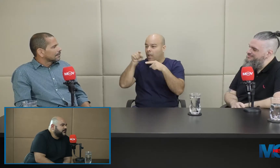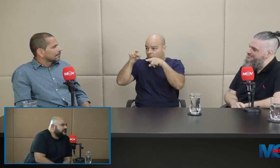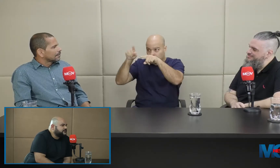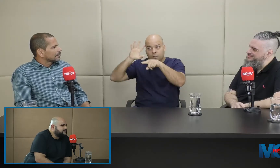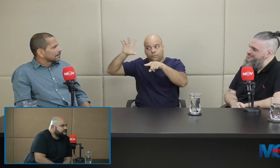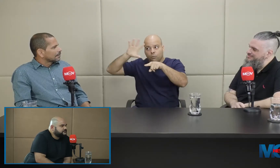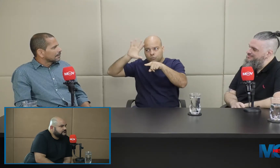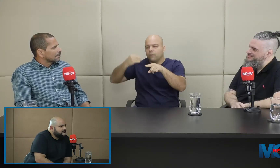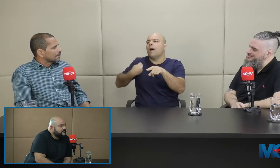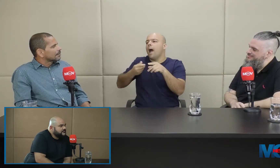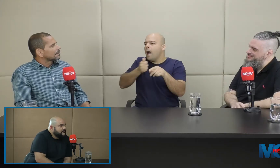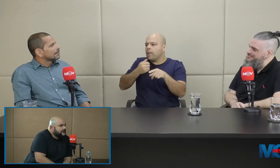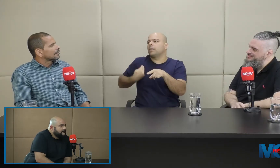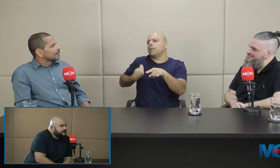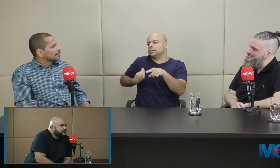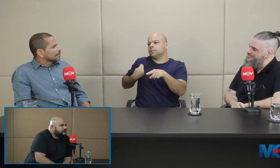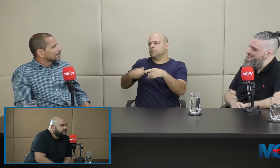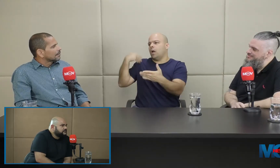própria fala.